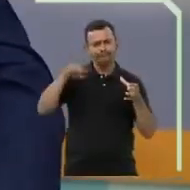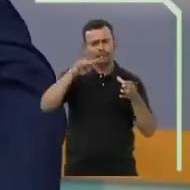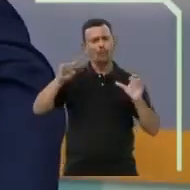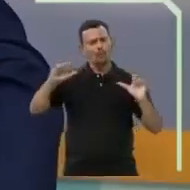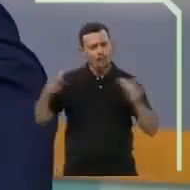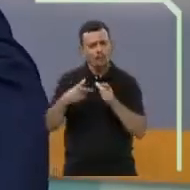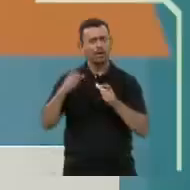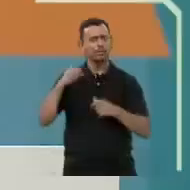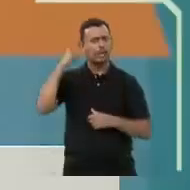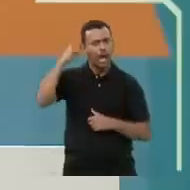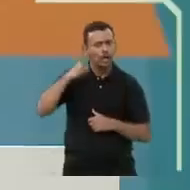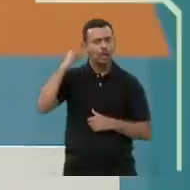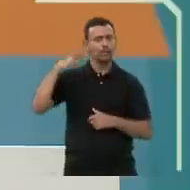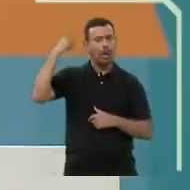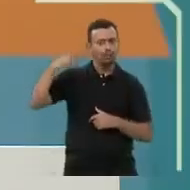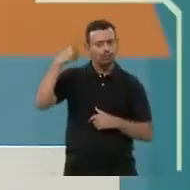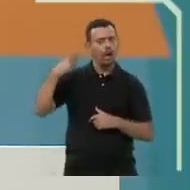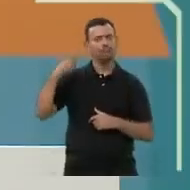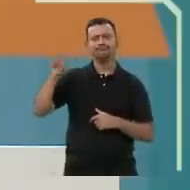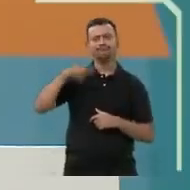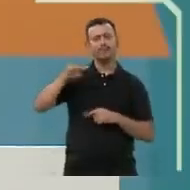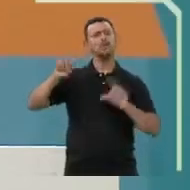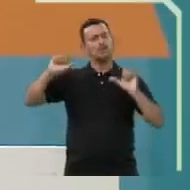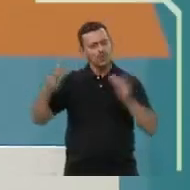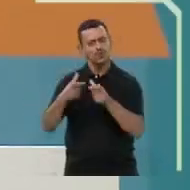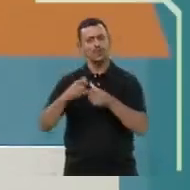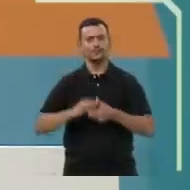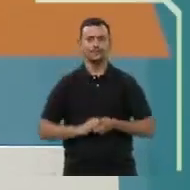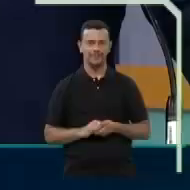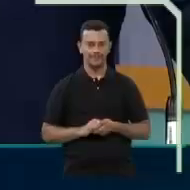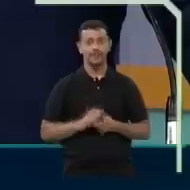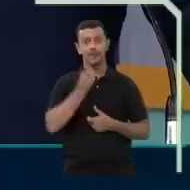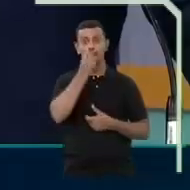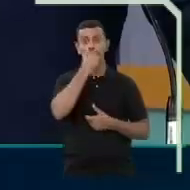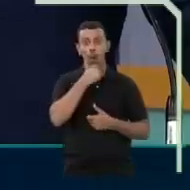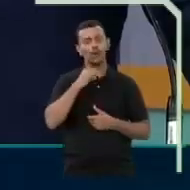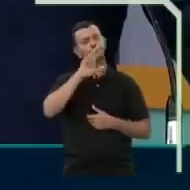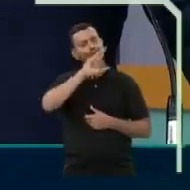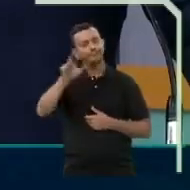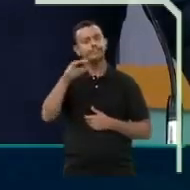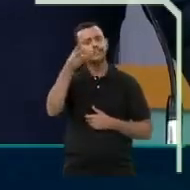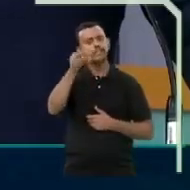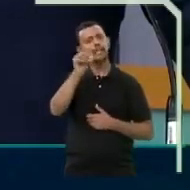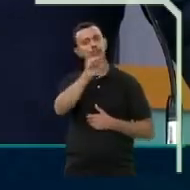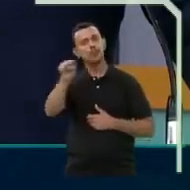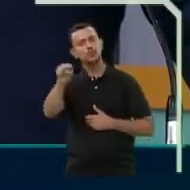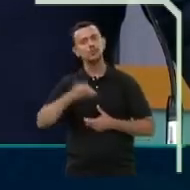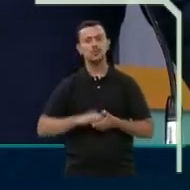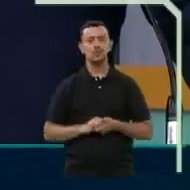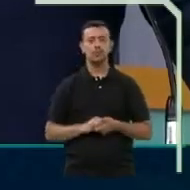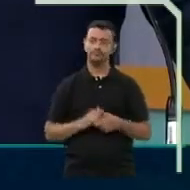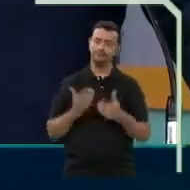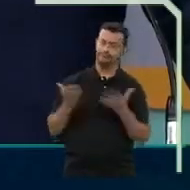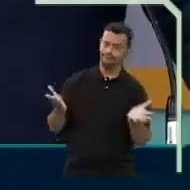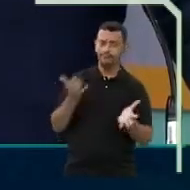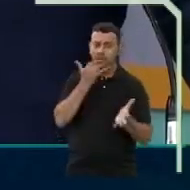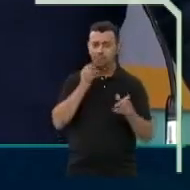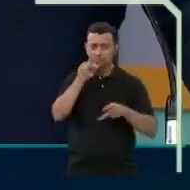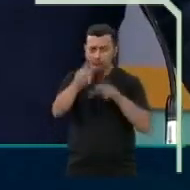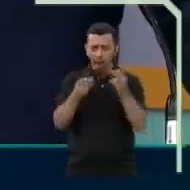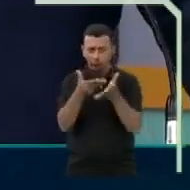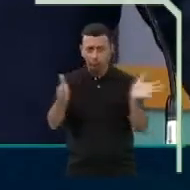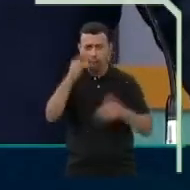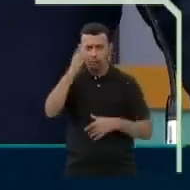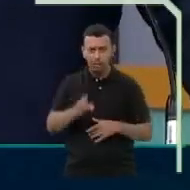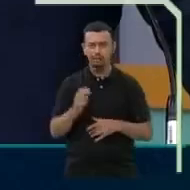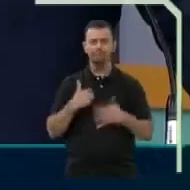de deputados federais. Guilherme Boulos, a réplica, 30 segundos. Olha, tudo que o povo brasileiro não aguenta mais é